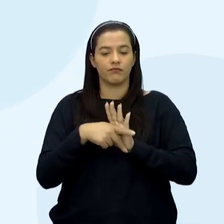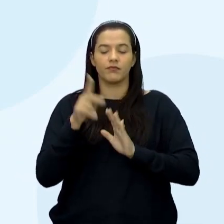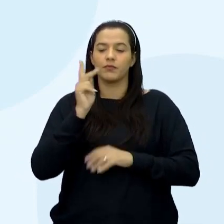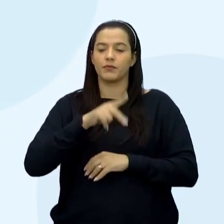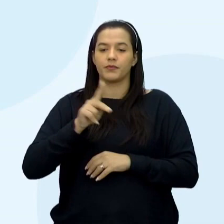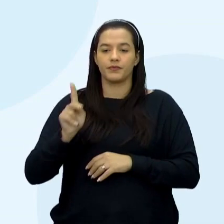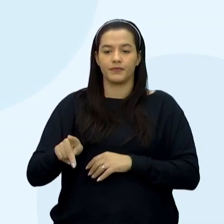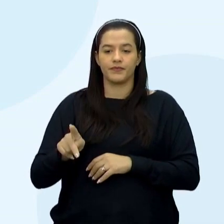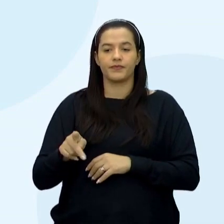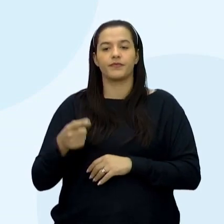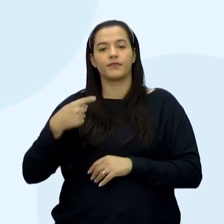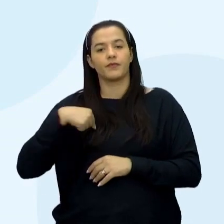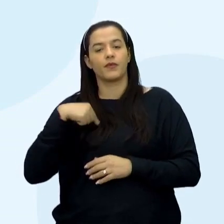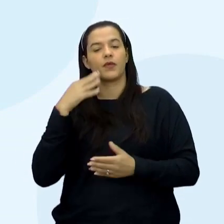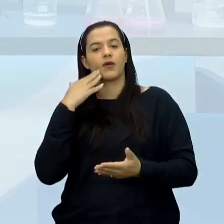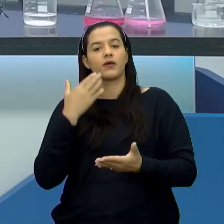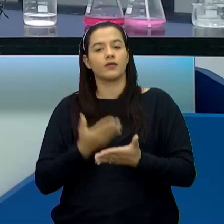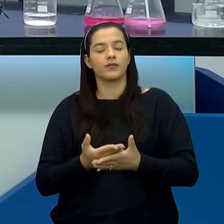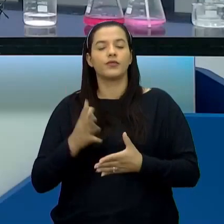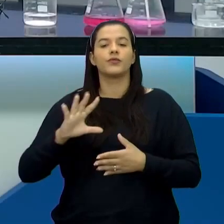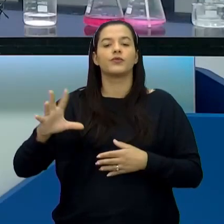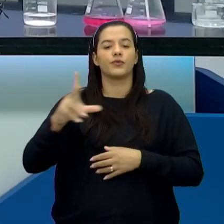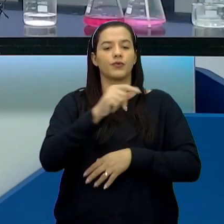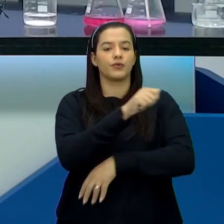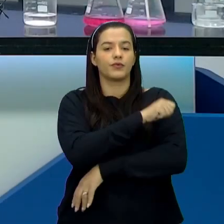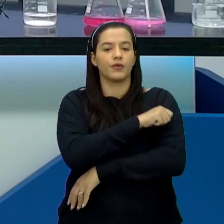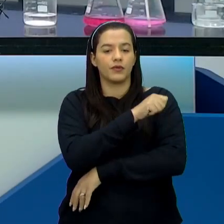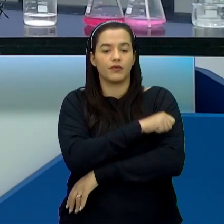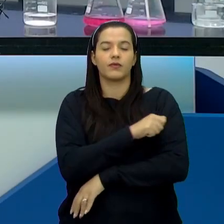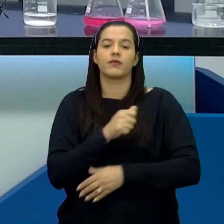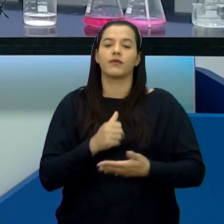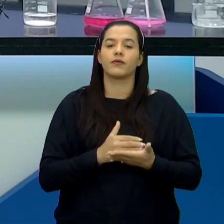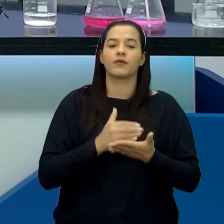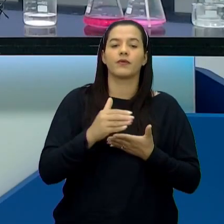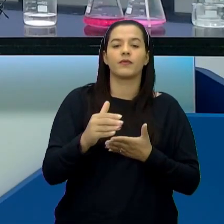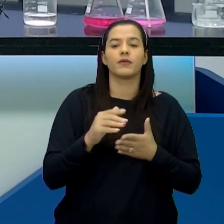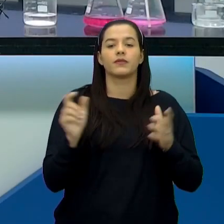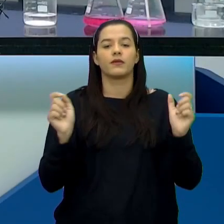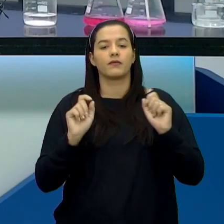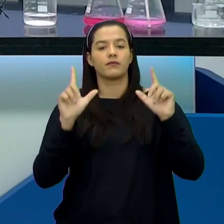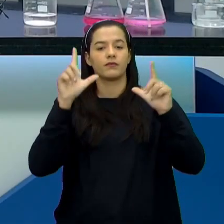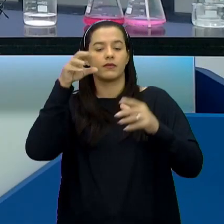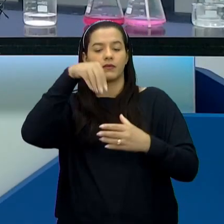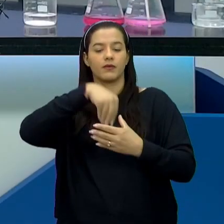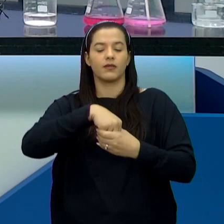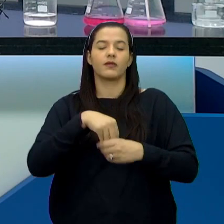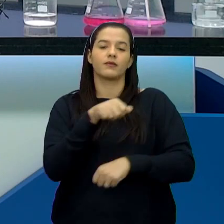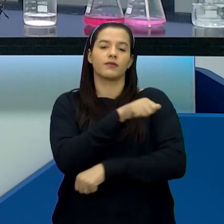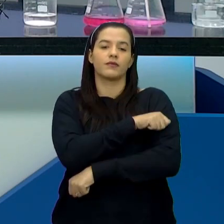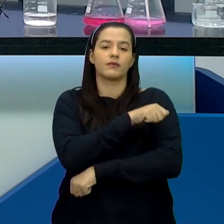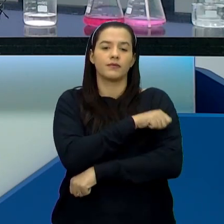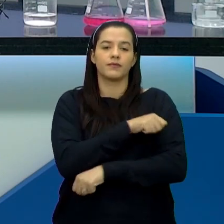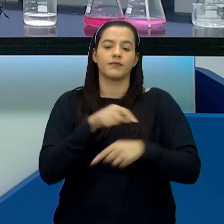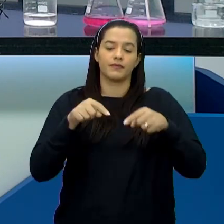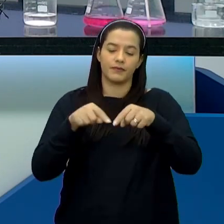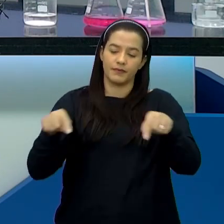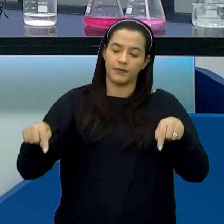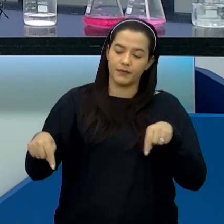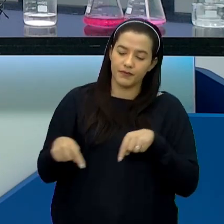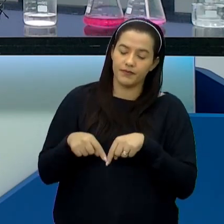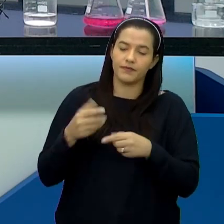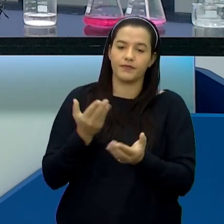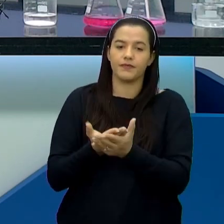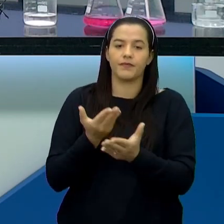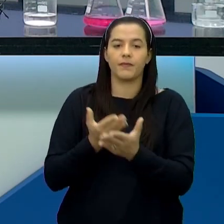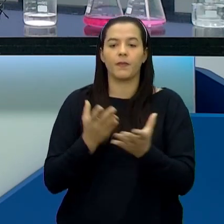professores, eu acredito que os alunos vão também começar a observar dentro da sala de aula, porque eles vão